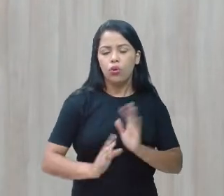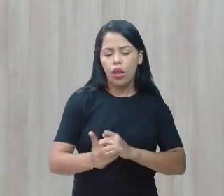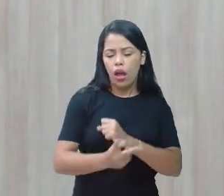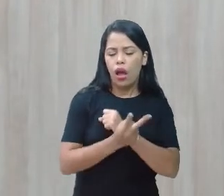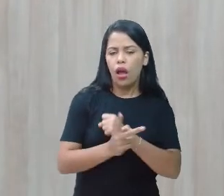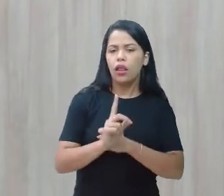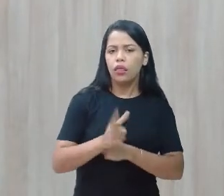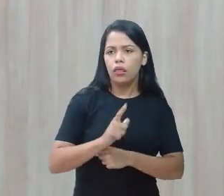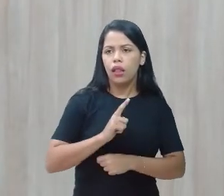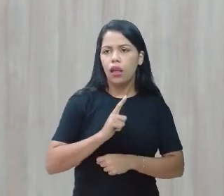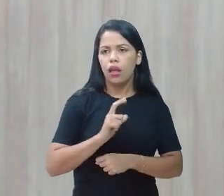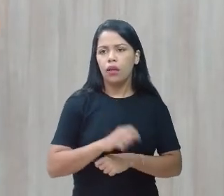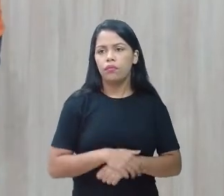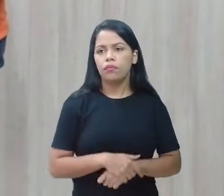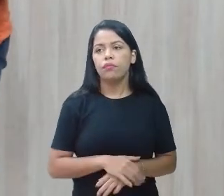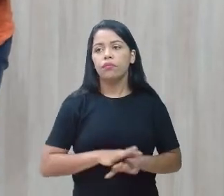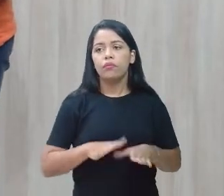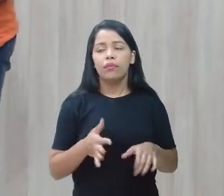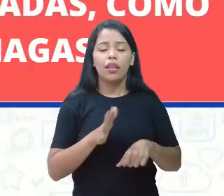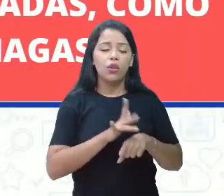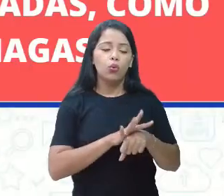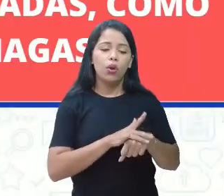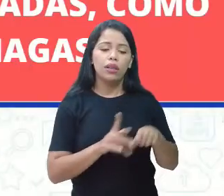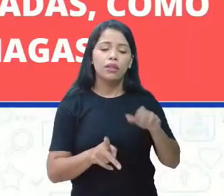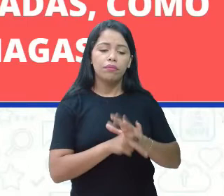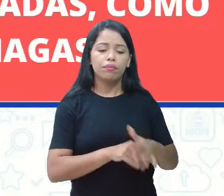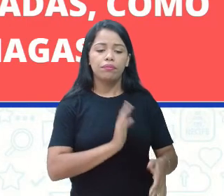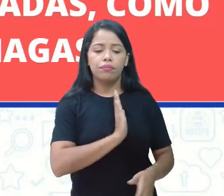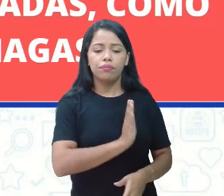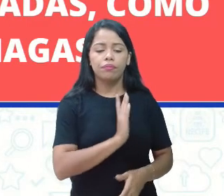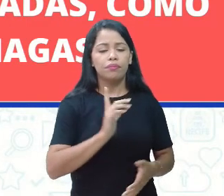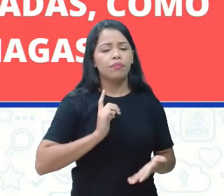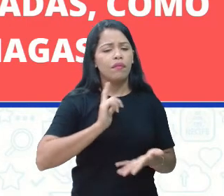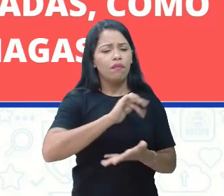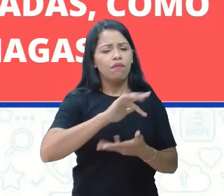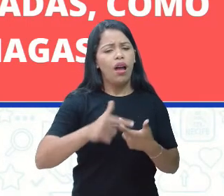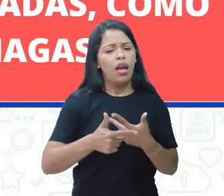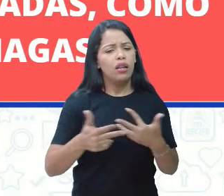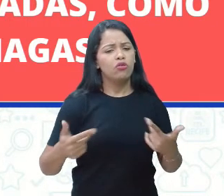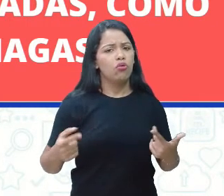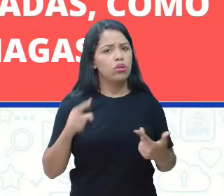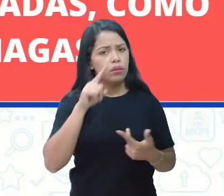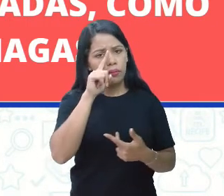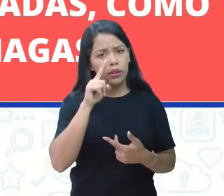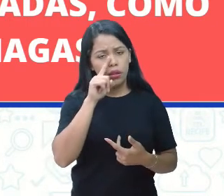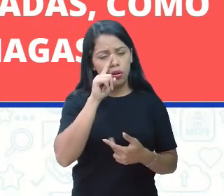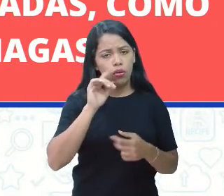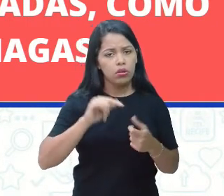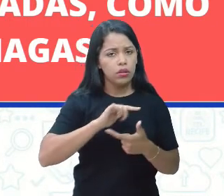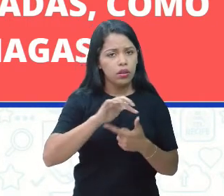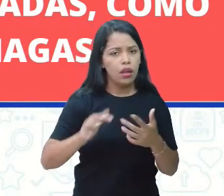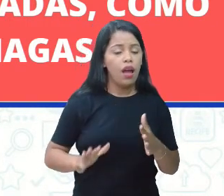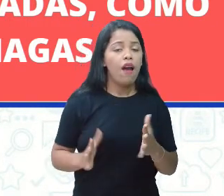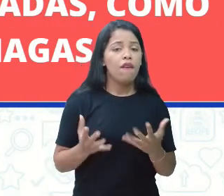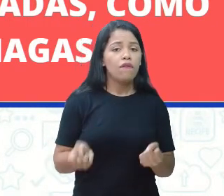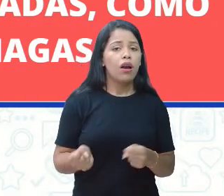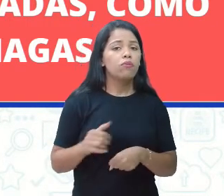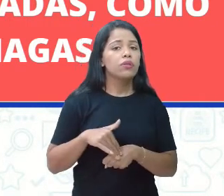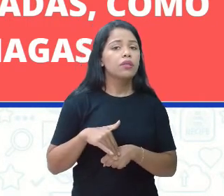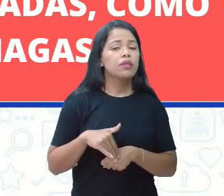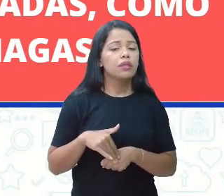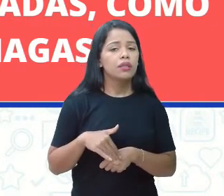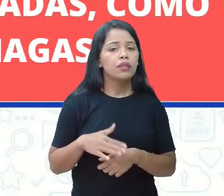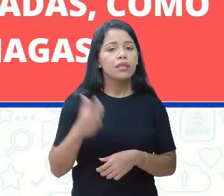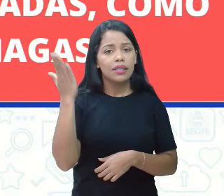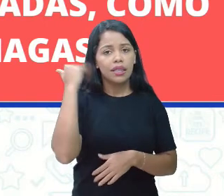respeito. Nas doenças cardiovasculares, os fatores de risco são variados. Então, a gente vai primeiro saber quem é que está correndo o